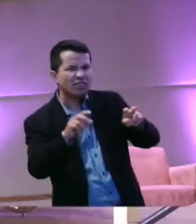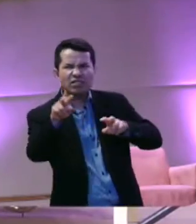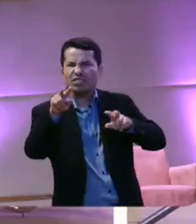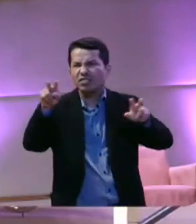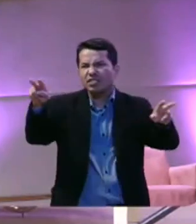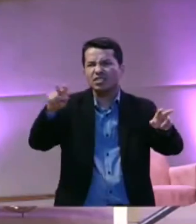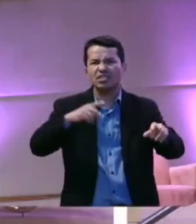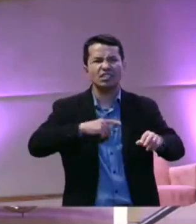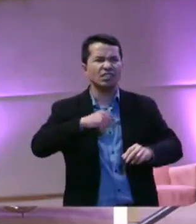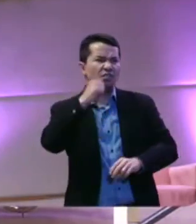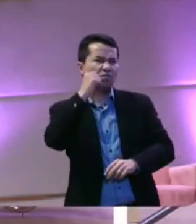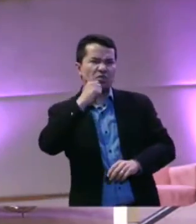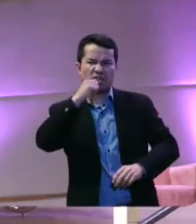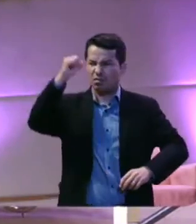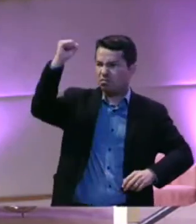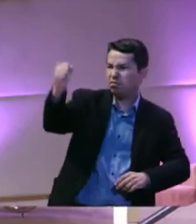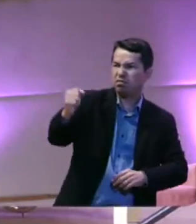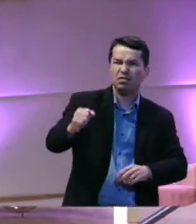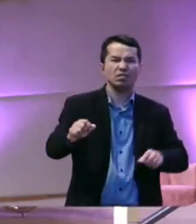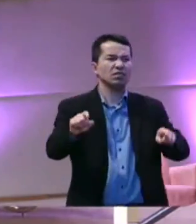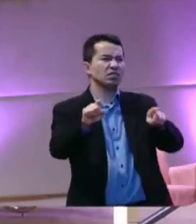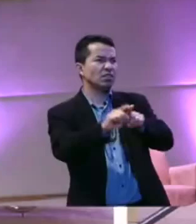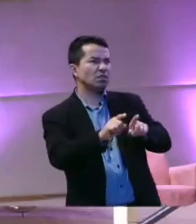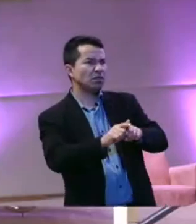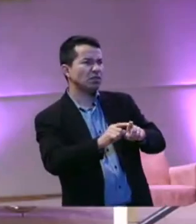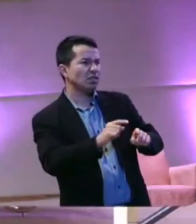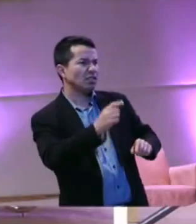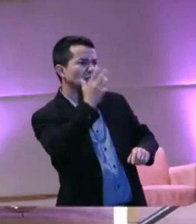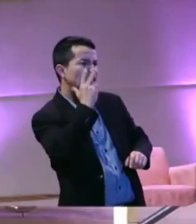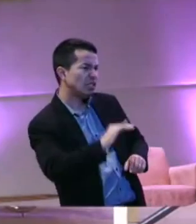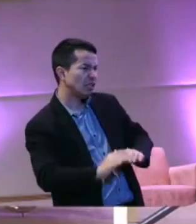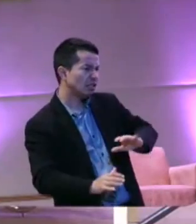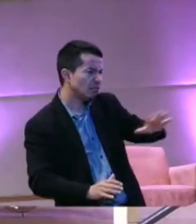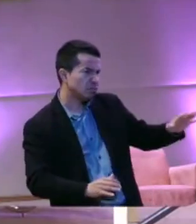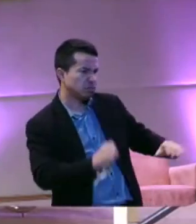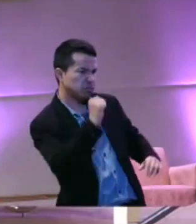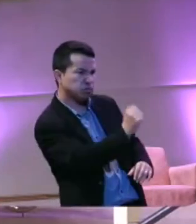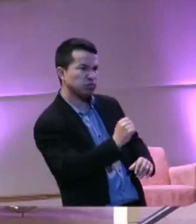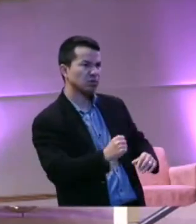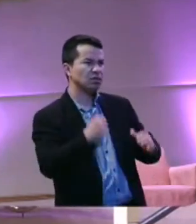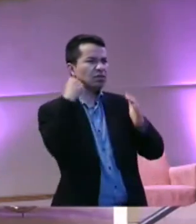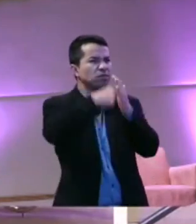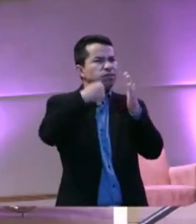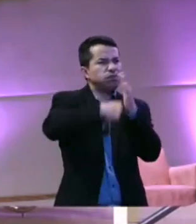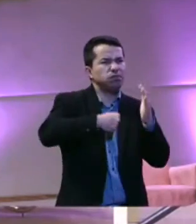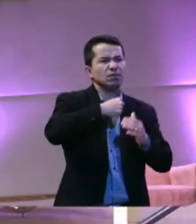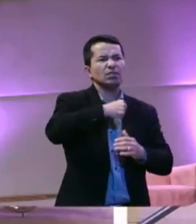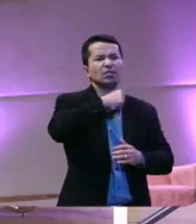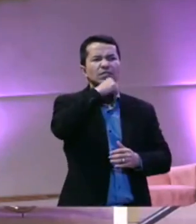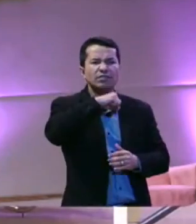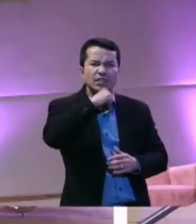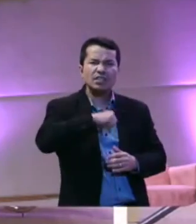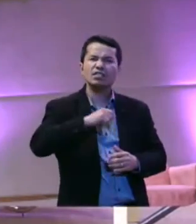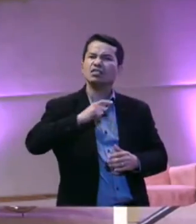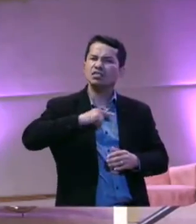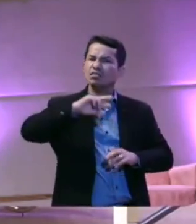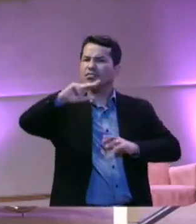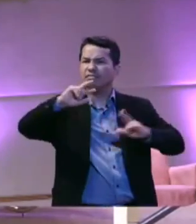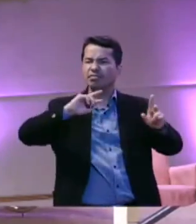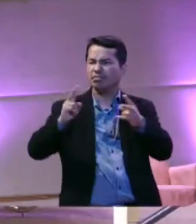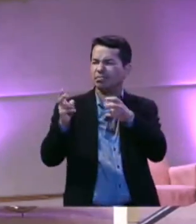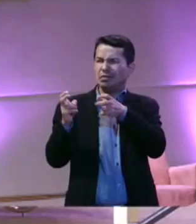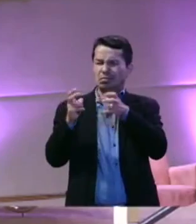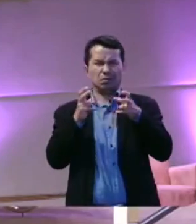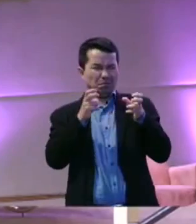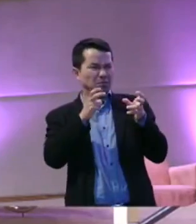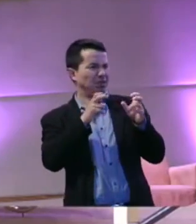violências horríveis contra pessoas, contra crianças, contra mulheres, contra idosos. Nós vemos tantas coisas acontecendo